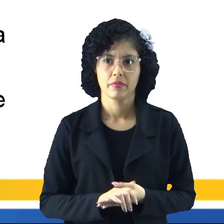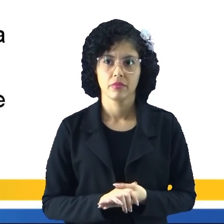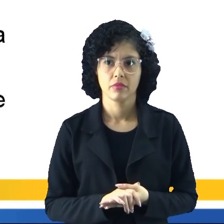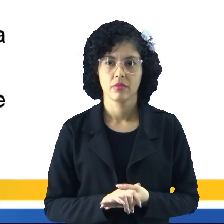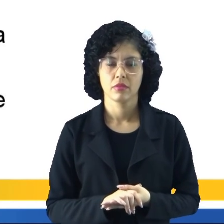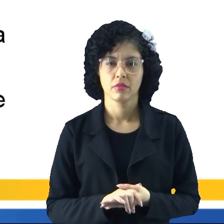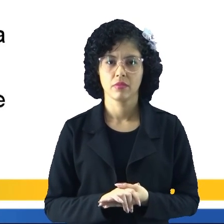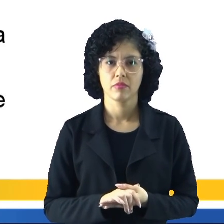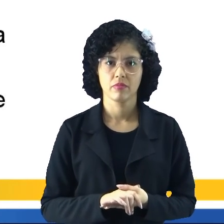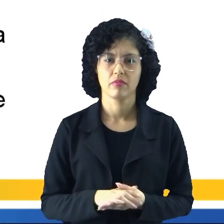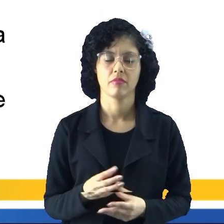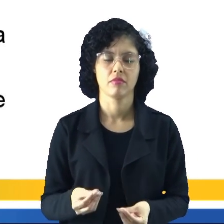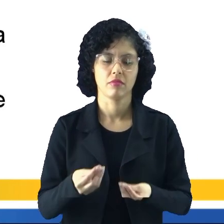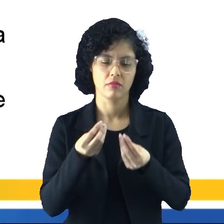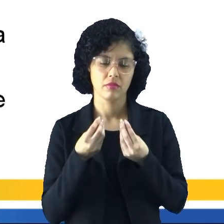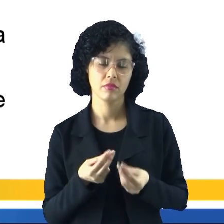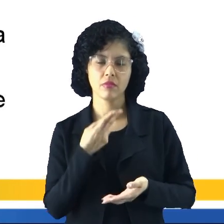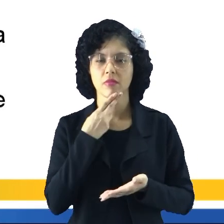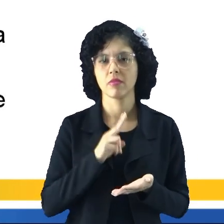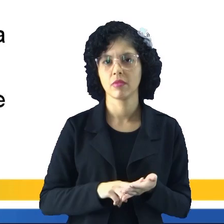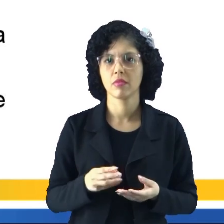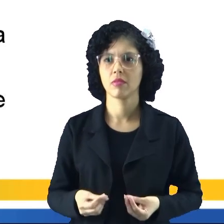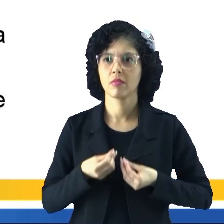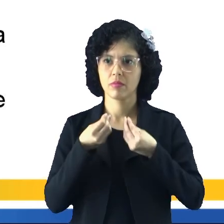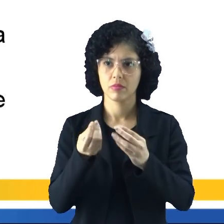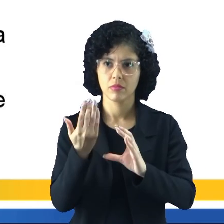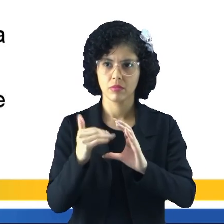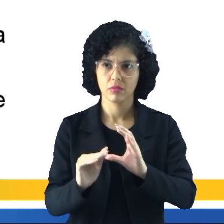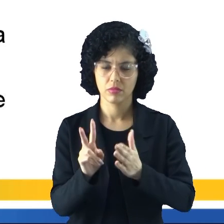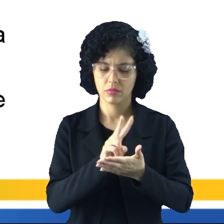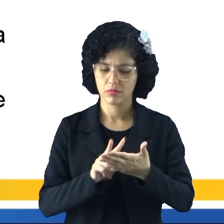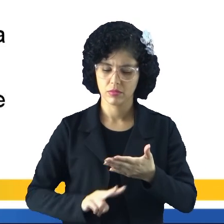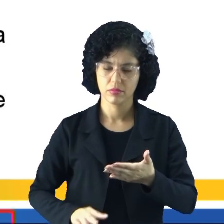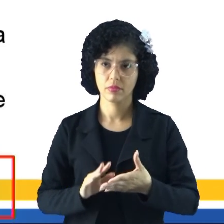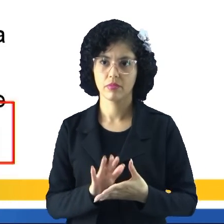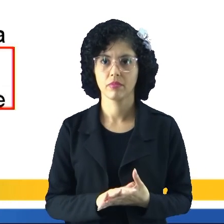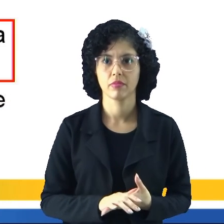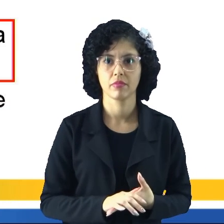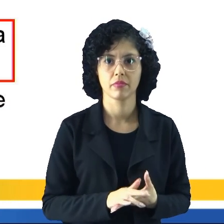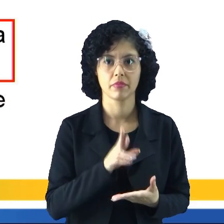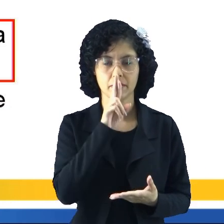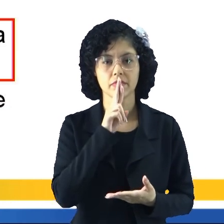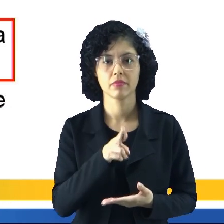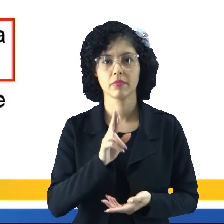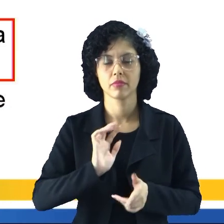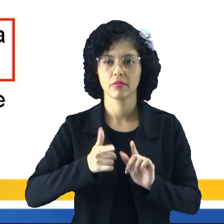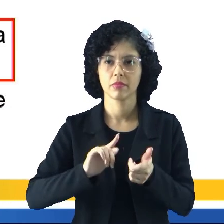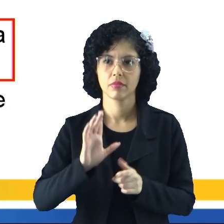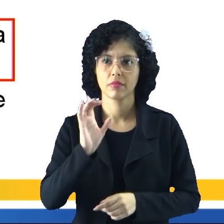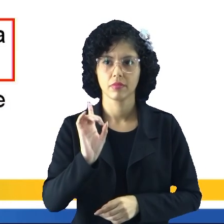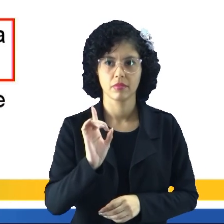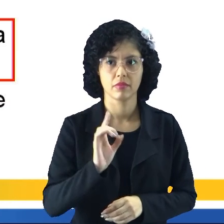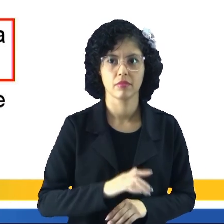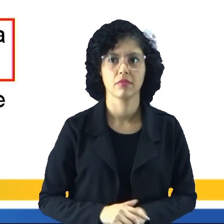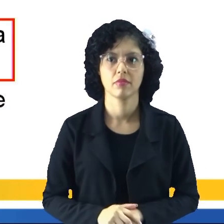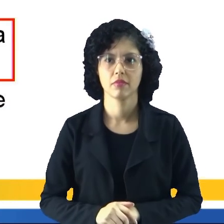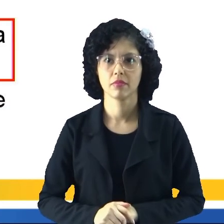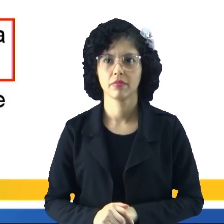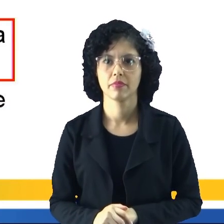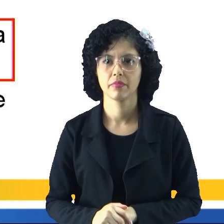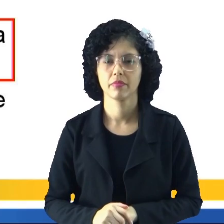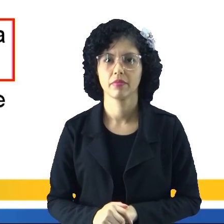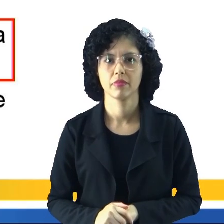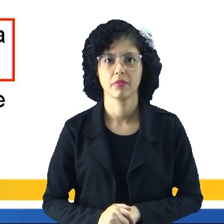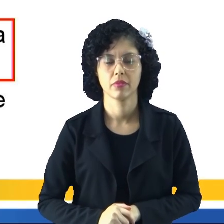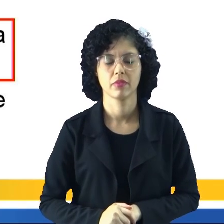até pega lá a carta que ele mandou e dá uma olhada. Então, a resposta correta é realmente essa letra D aí,